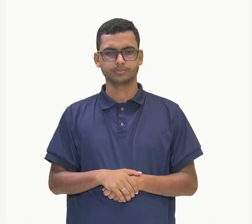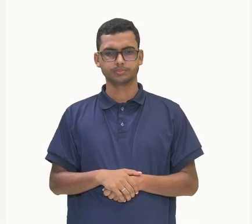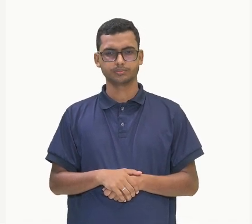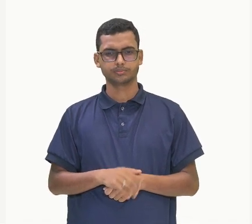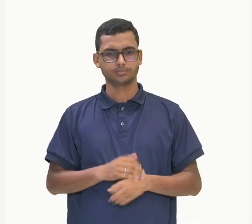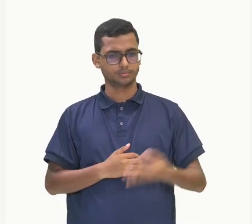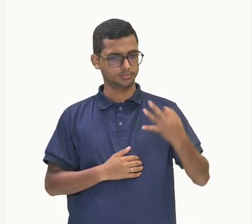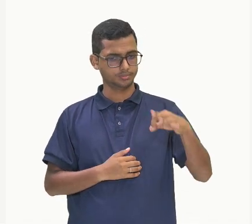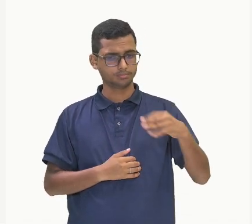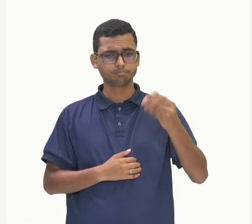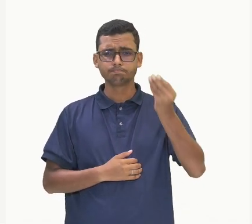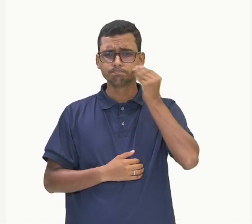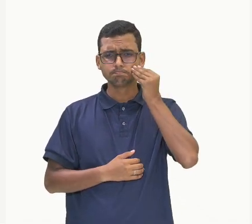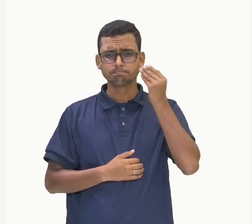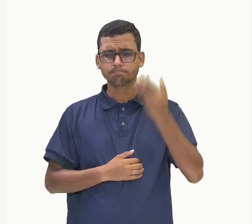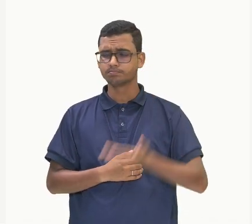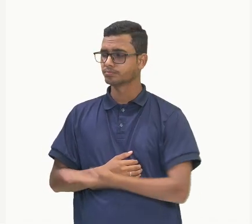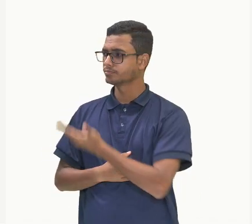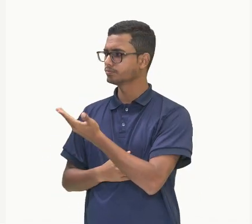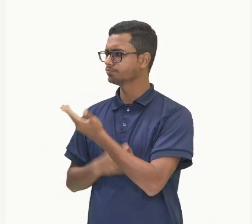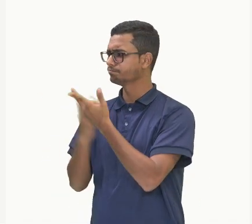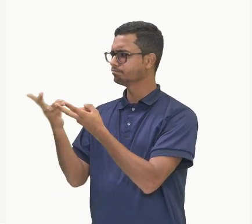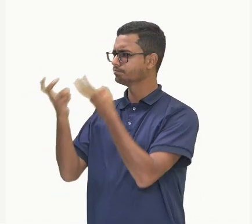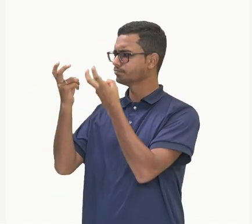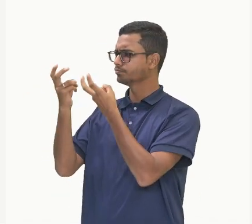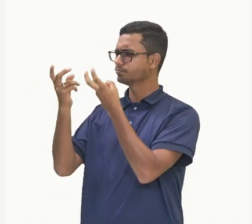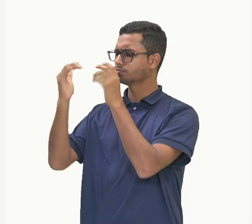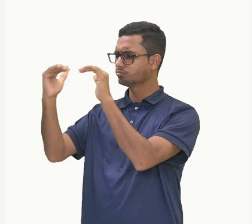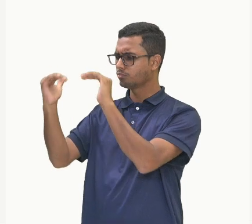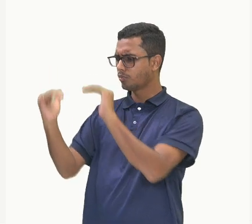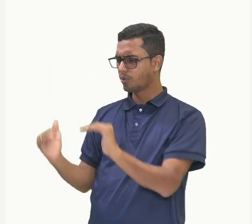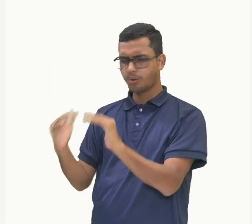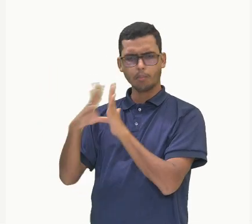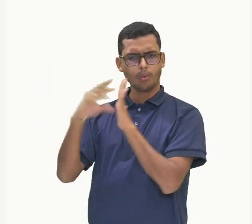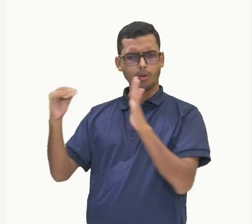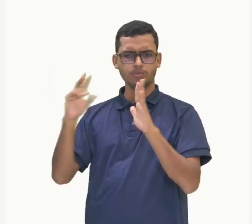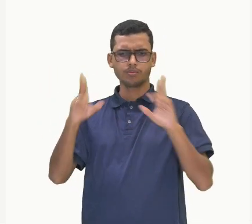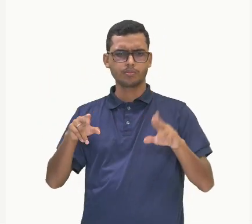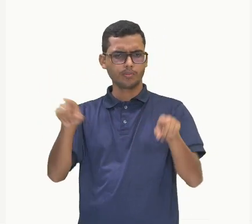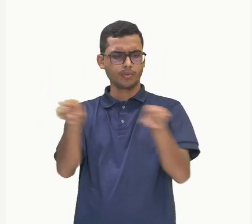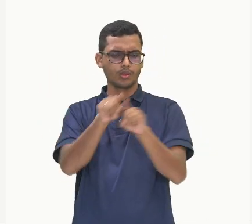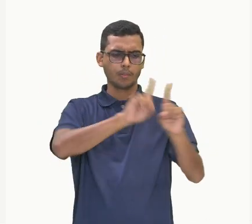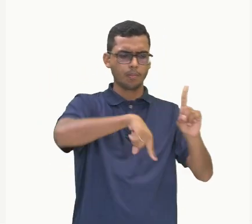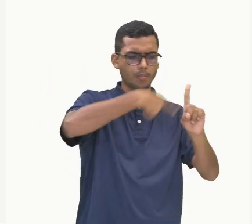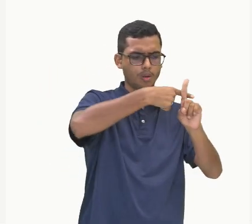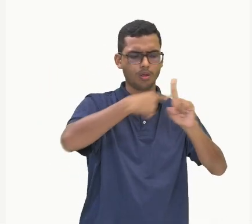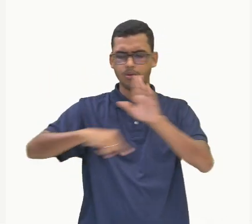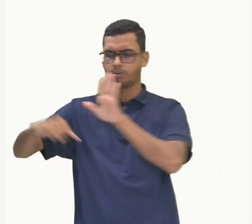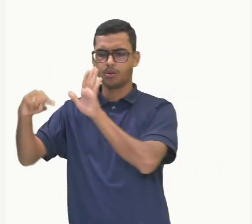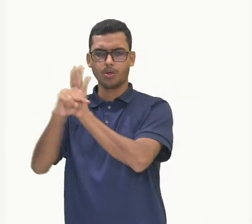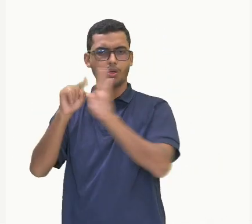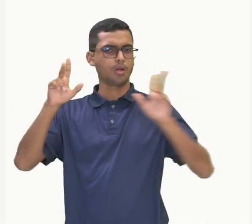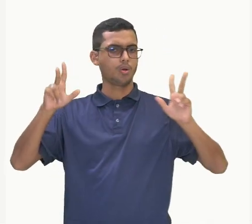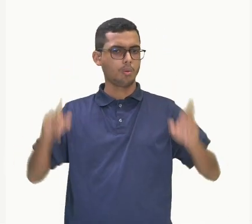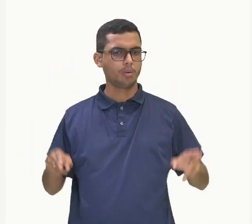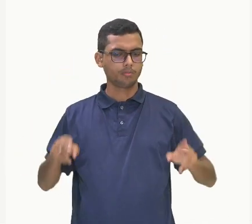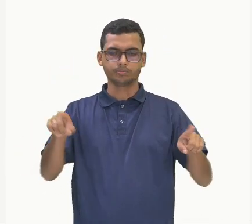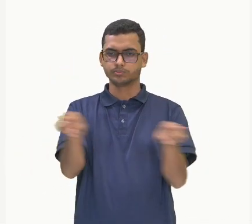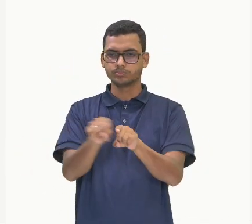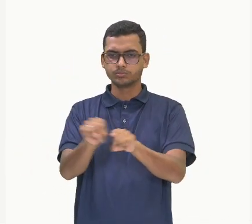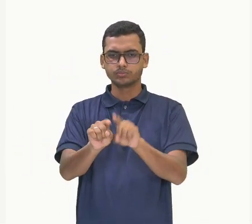Beleza? Observe que o padrão é o mesmo, tanto para adição quanto para subtração. Primeiro, eu